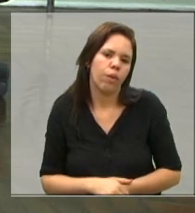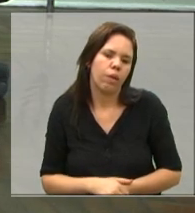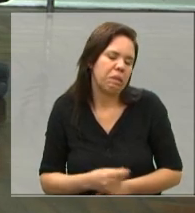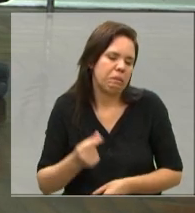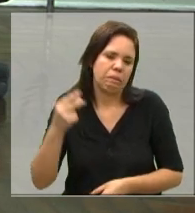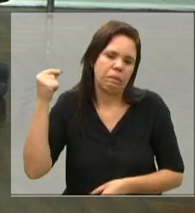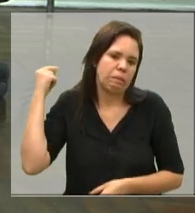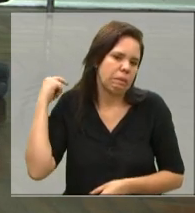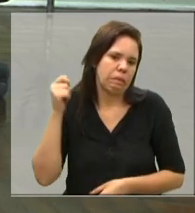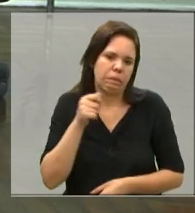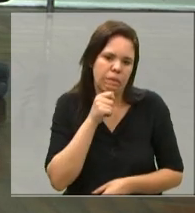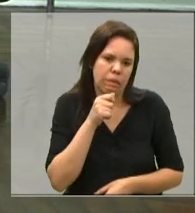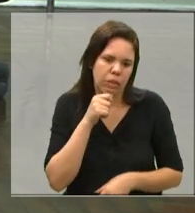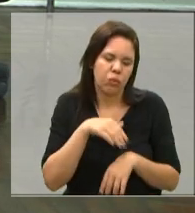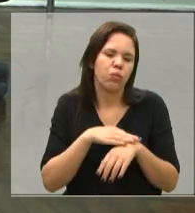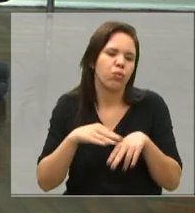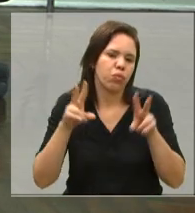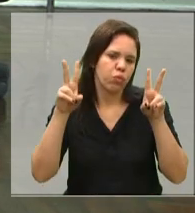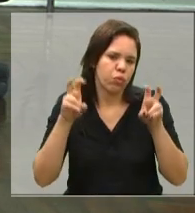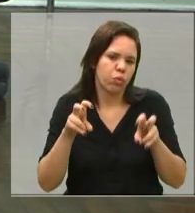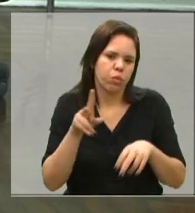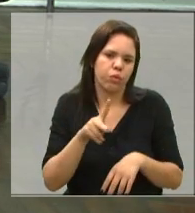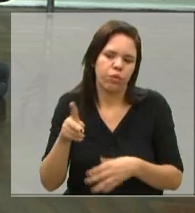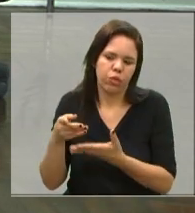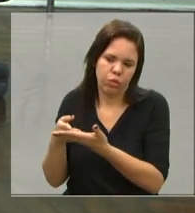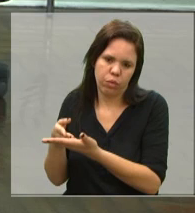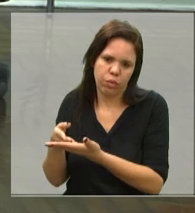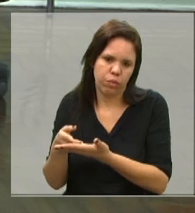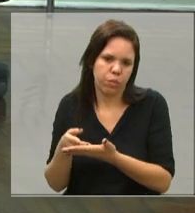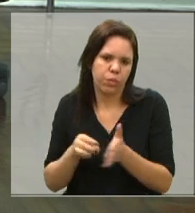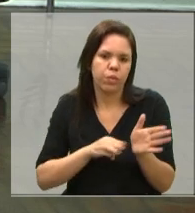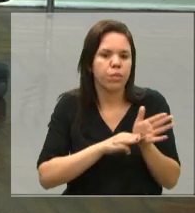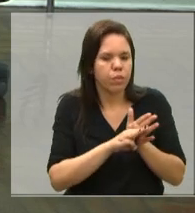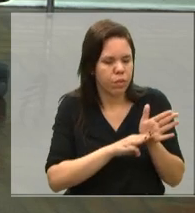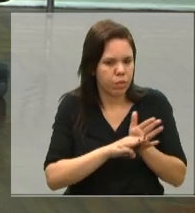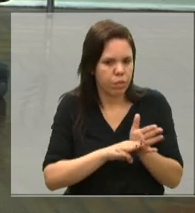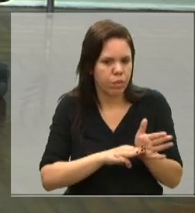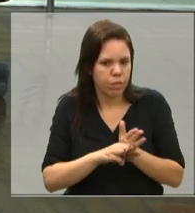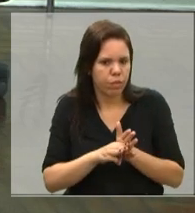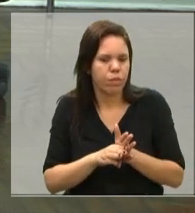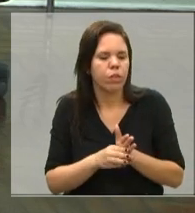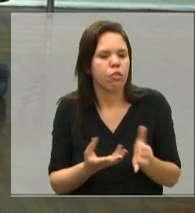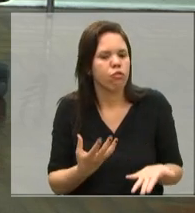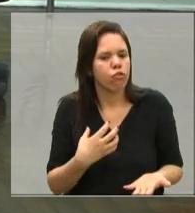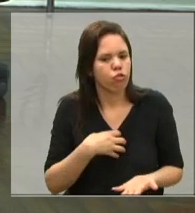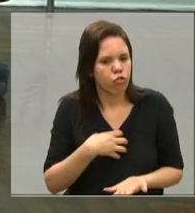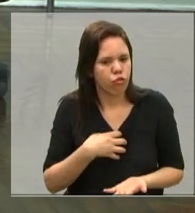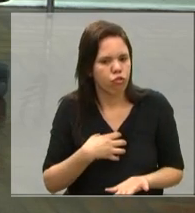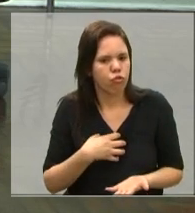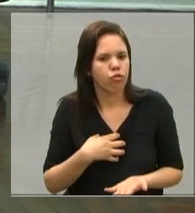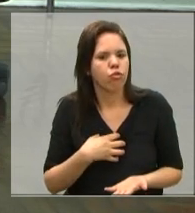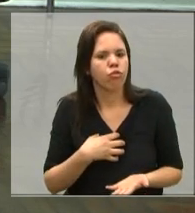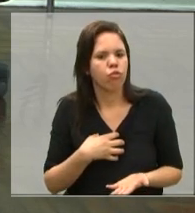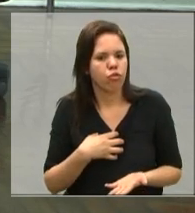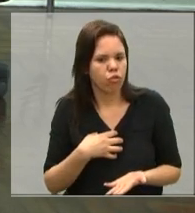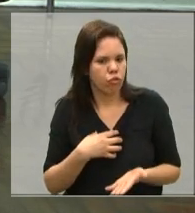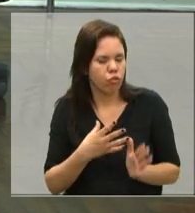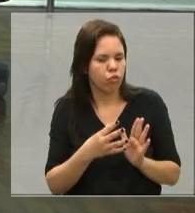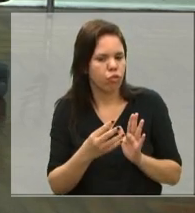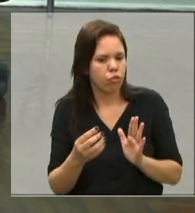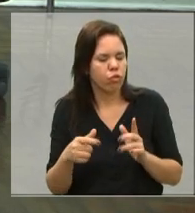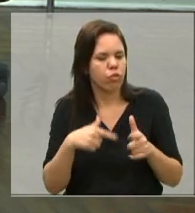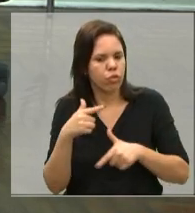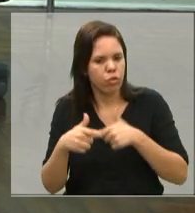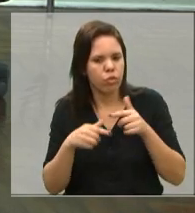tão antigo, a gente conversava sobre isso, né, professor? É um método, uma forma uma modalidade de trabalhar a